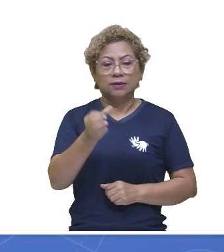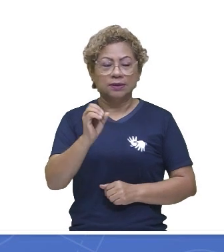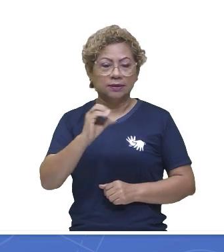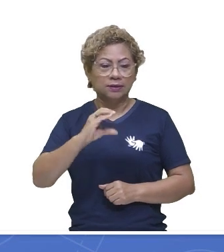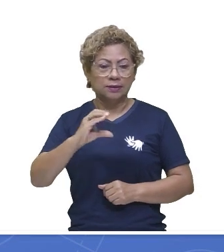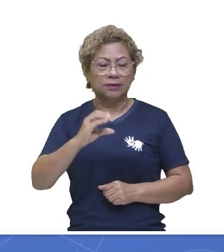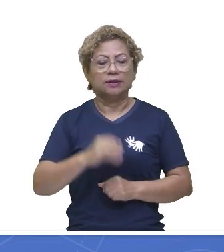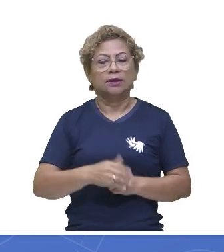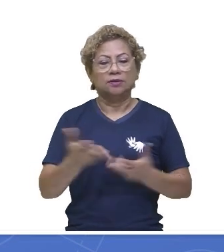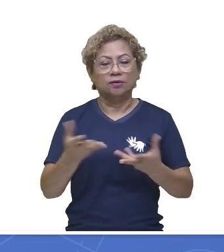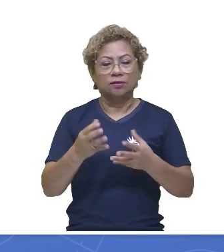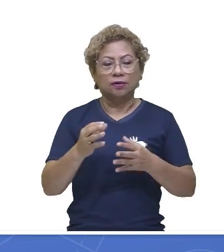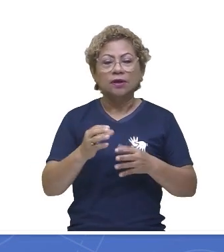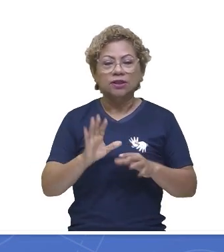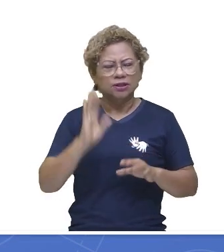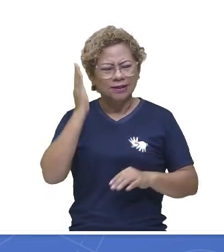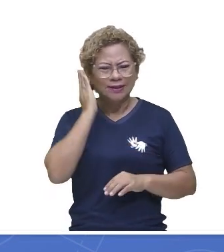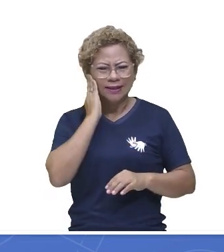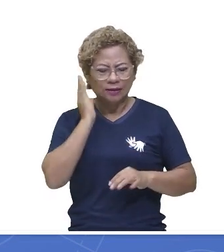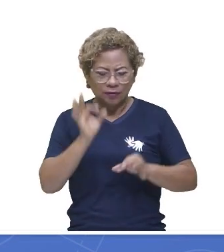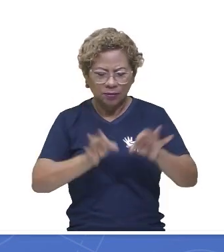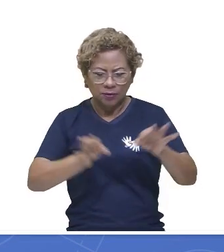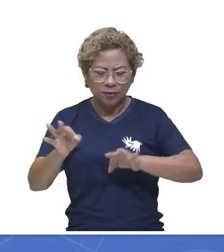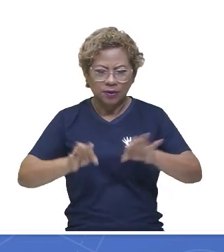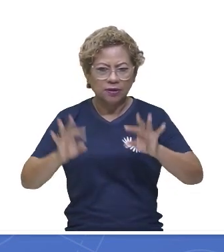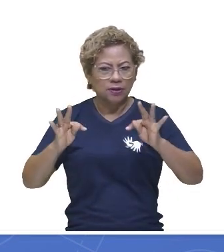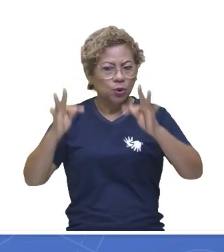o cálculo agora da questão?